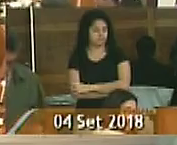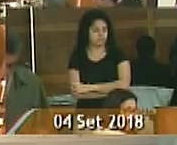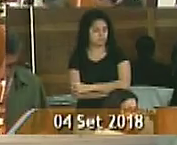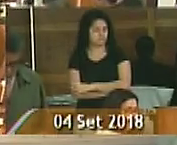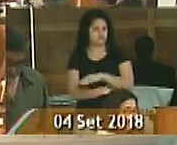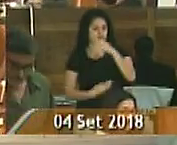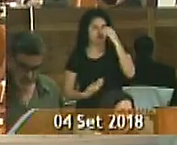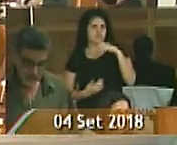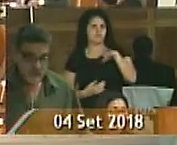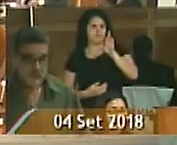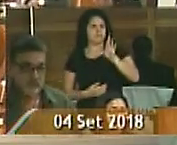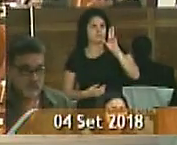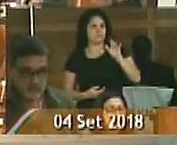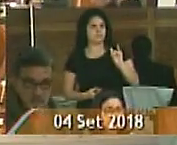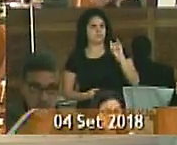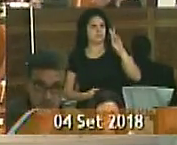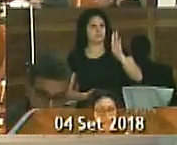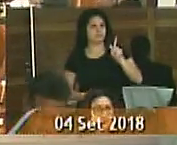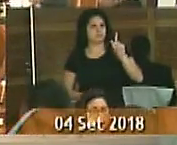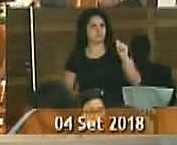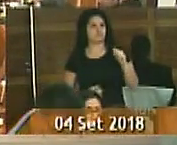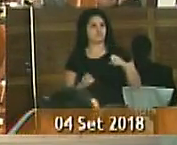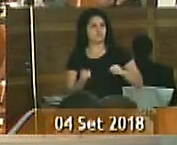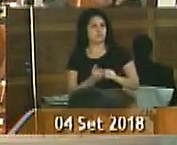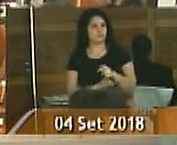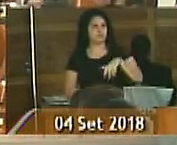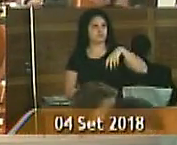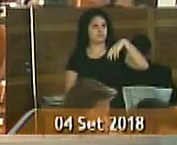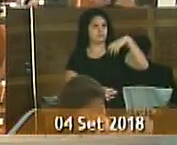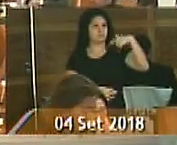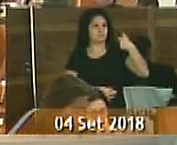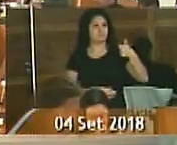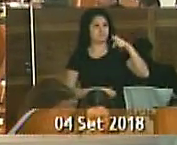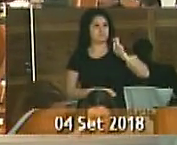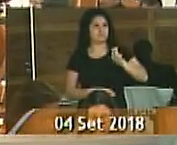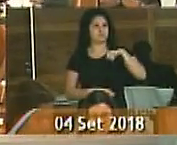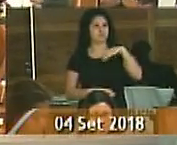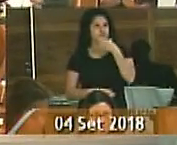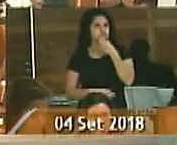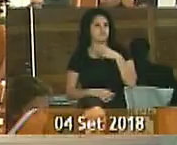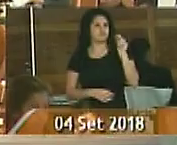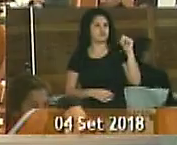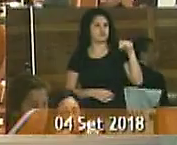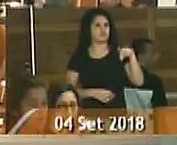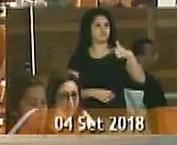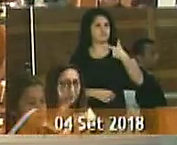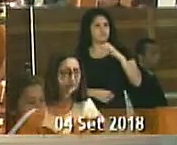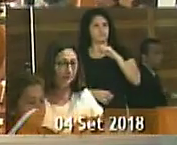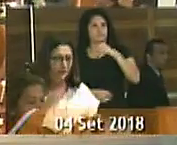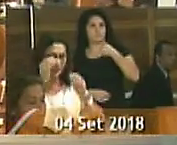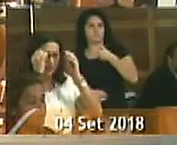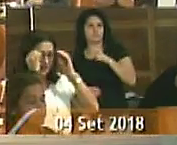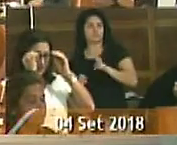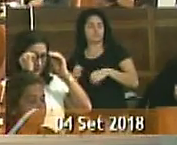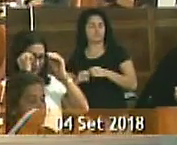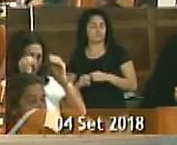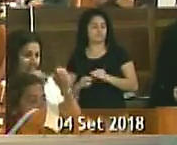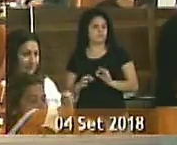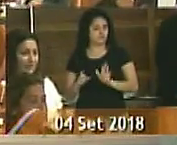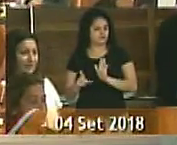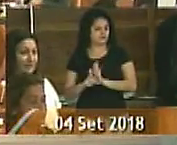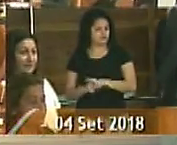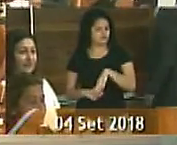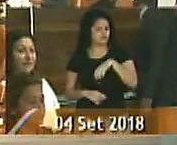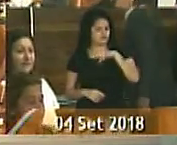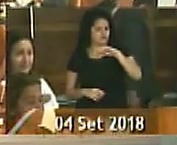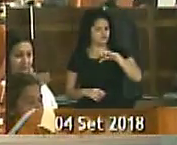A Brigada Municipal de Angra dos Reis, fundada em 15 de novembro de 2015, conforme a Lei 9.790, é